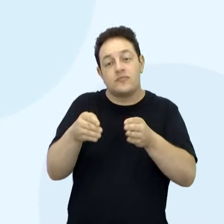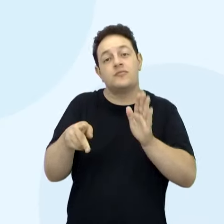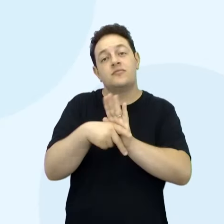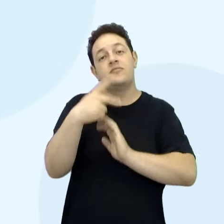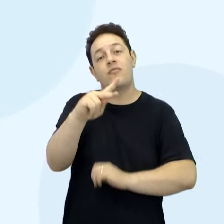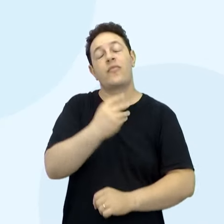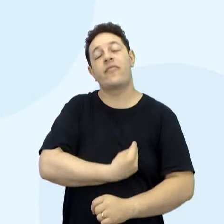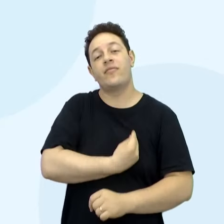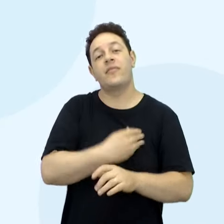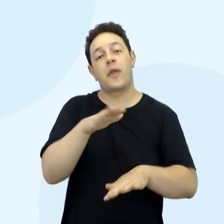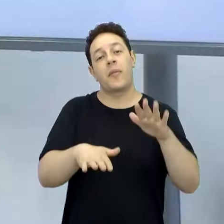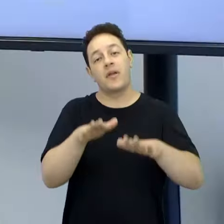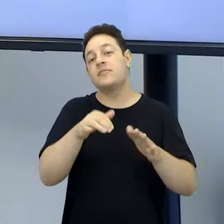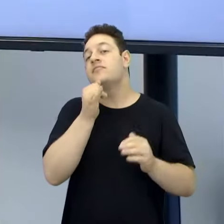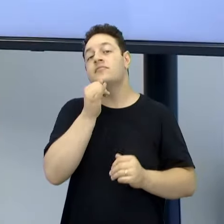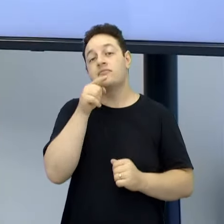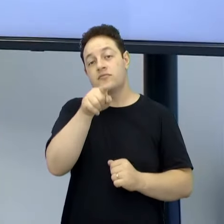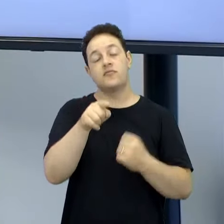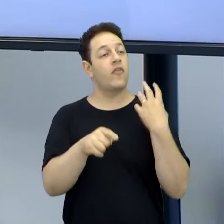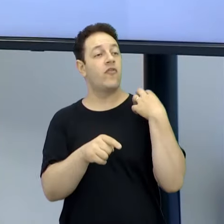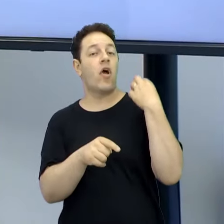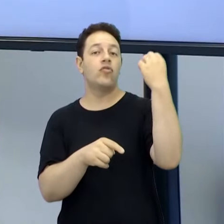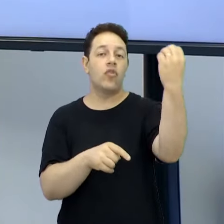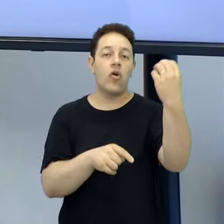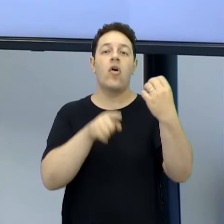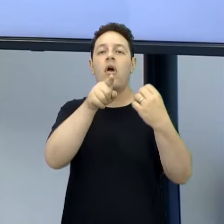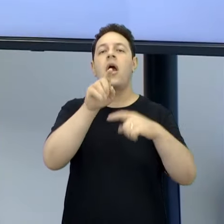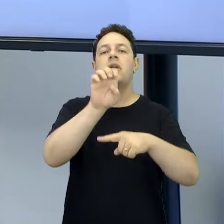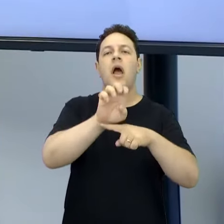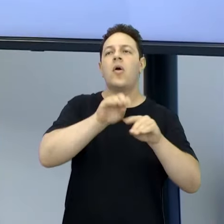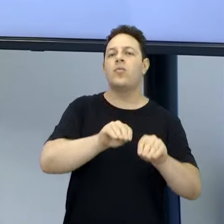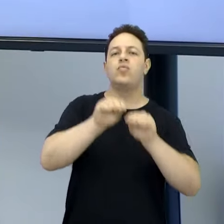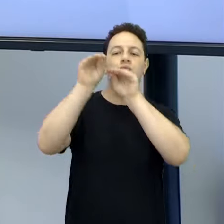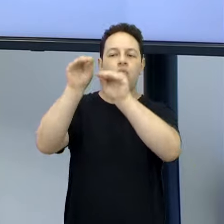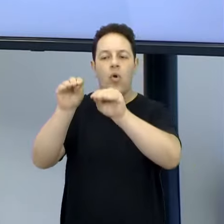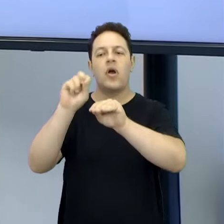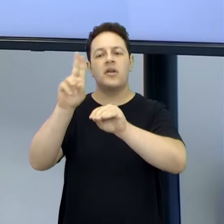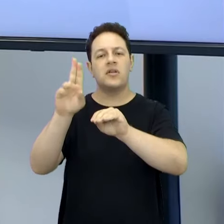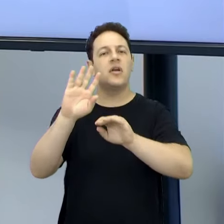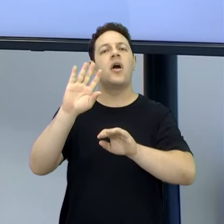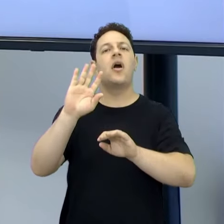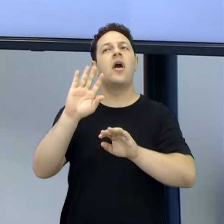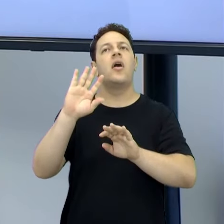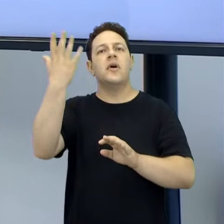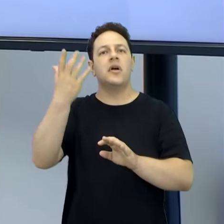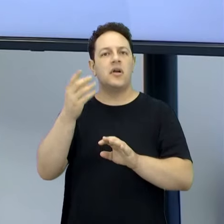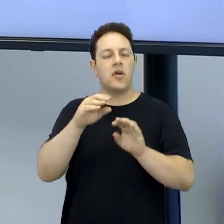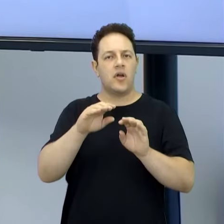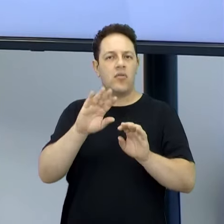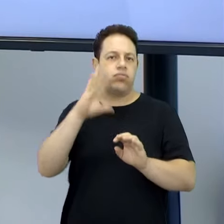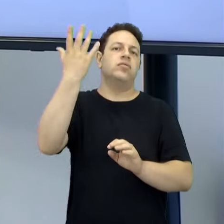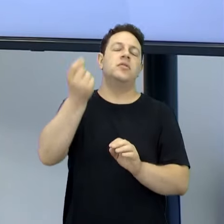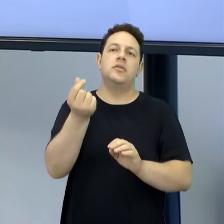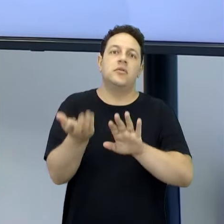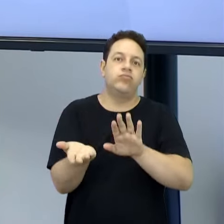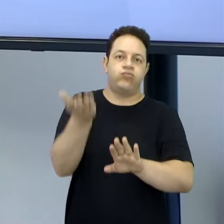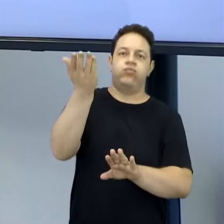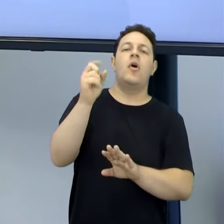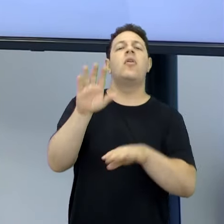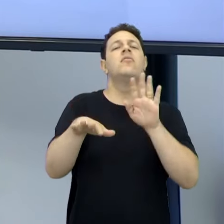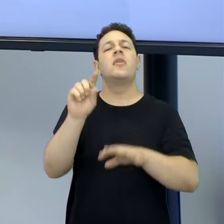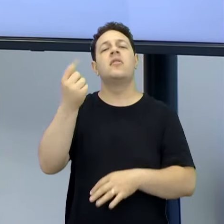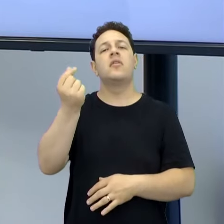Então, se a gente viajou, se a gente mudou de estado, se a gente não mudou, se ficou mais caro, ficou mais barato alguma coisa, a gente